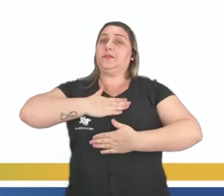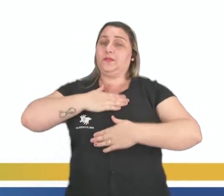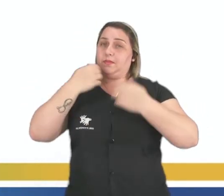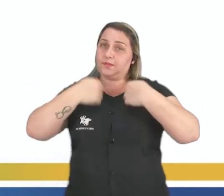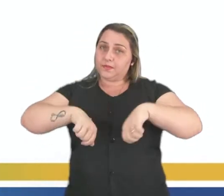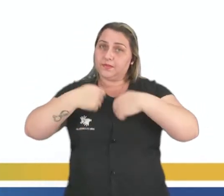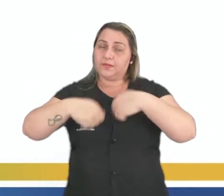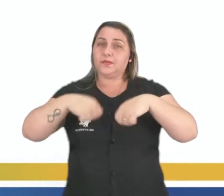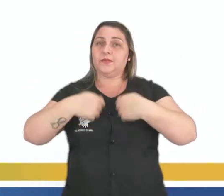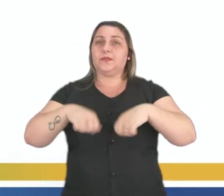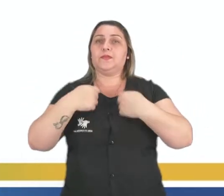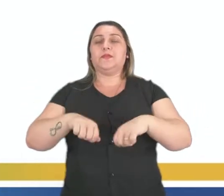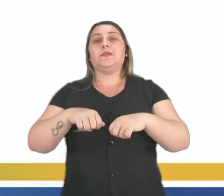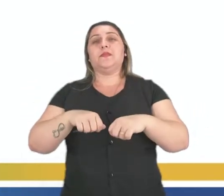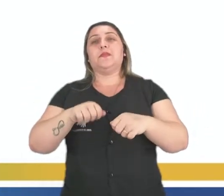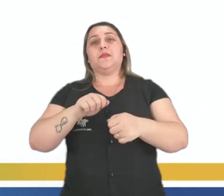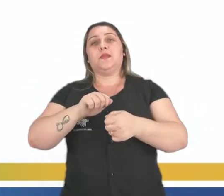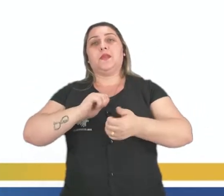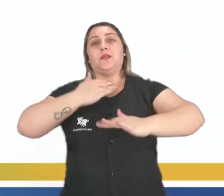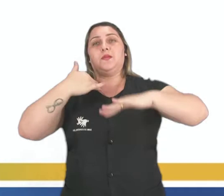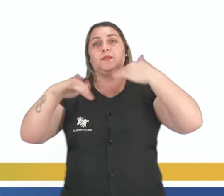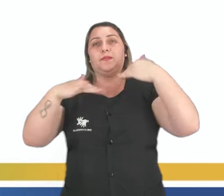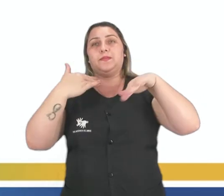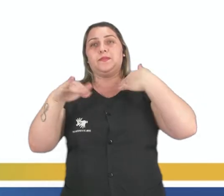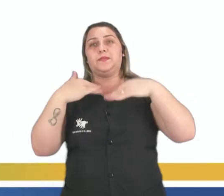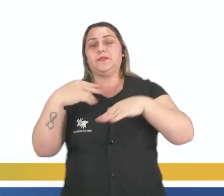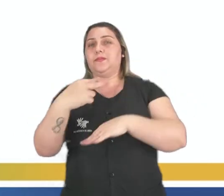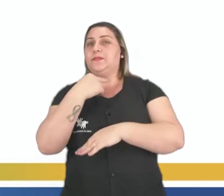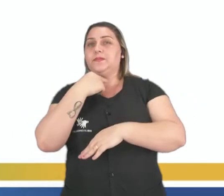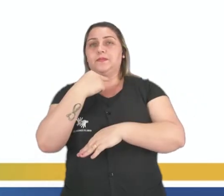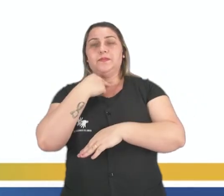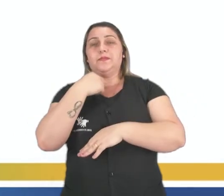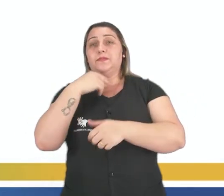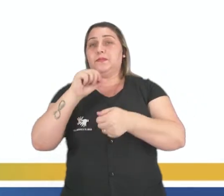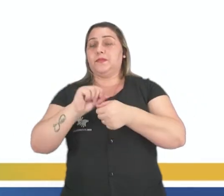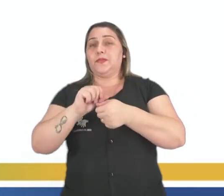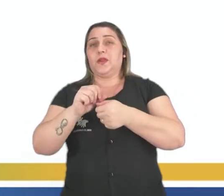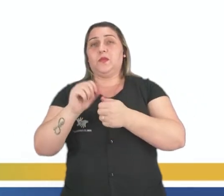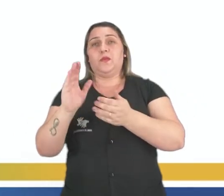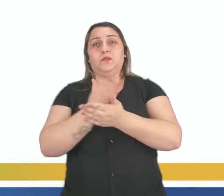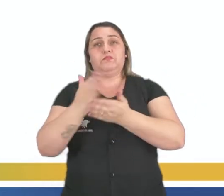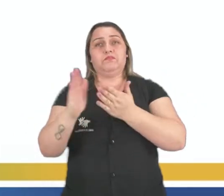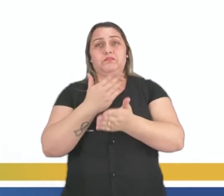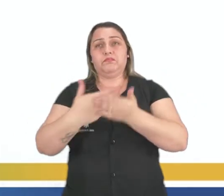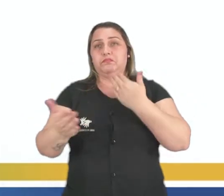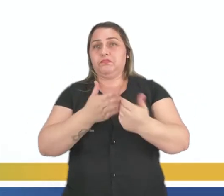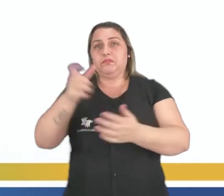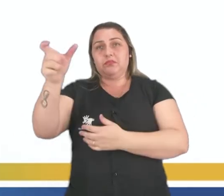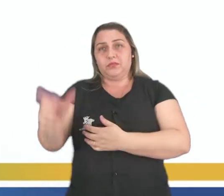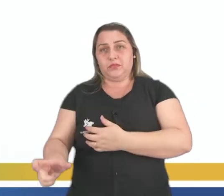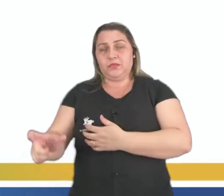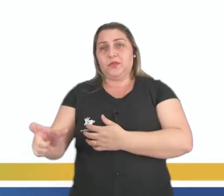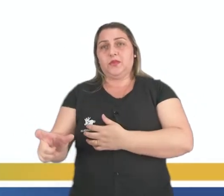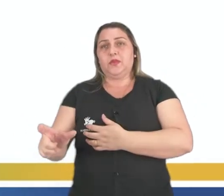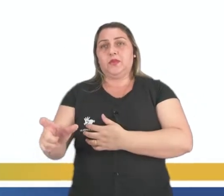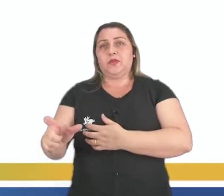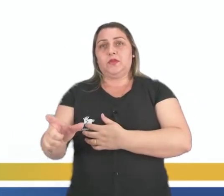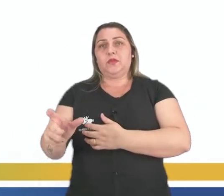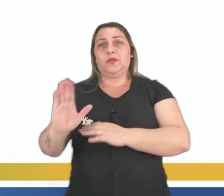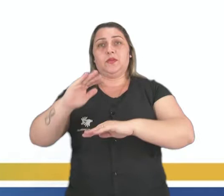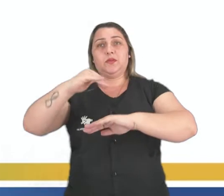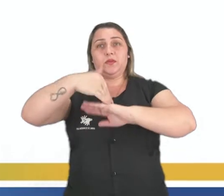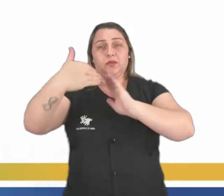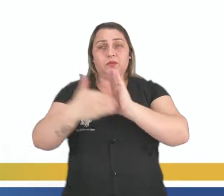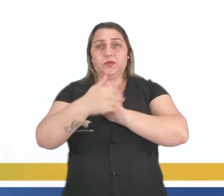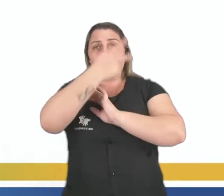necessária à execução dos movimentos não poderia ser executada por qualquer pessoa, pelo menos não em sua